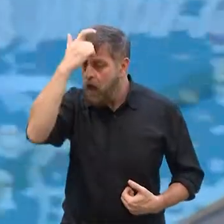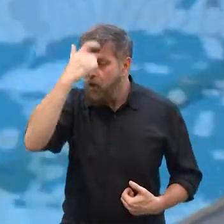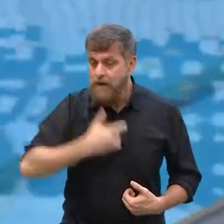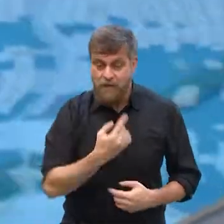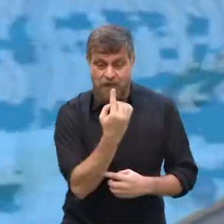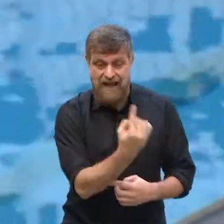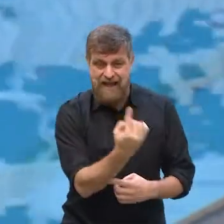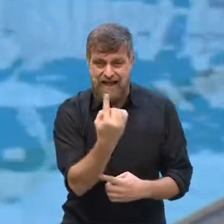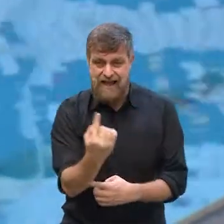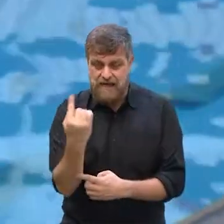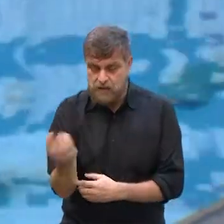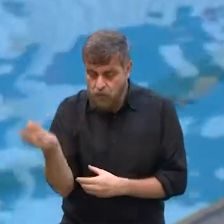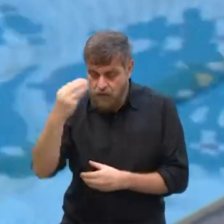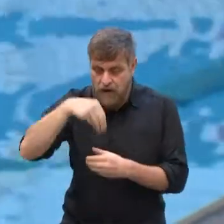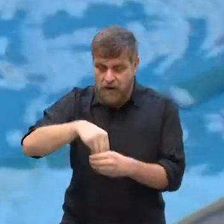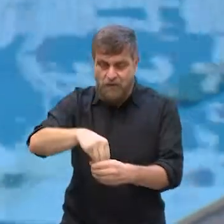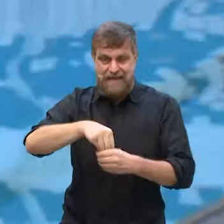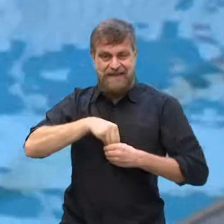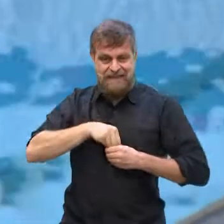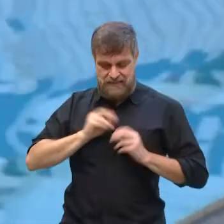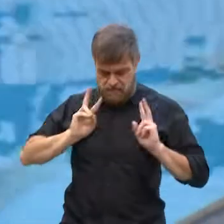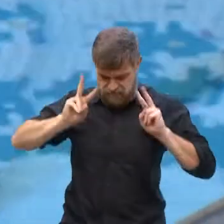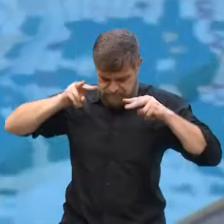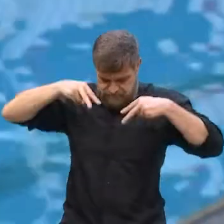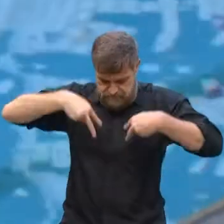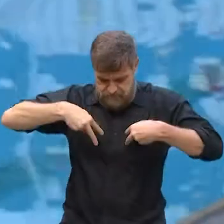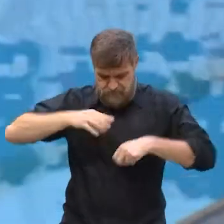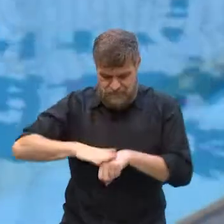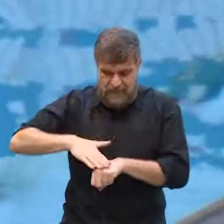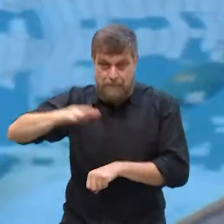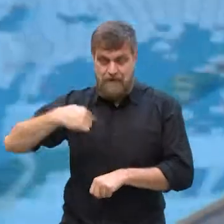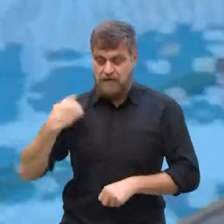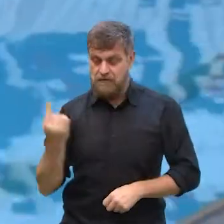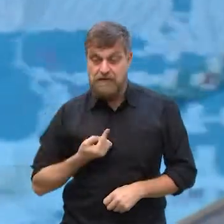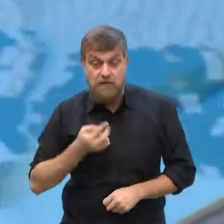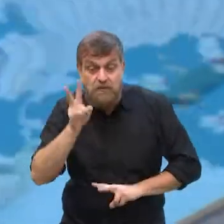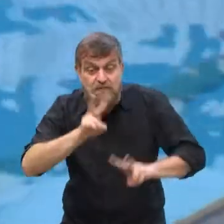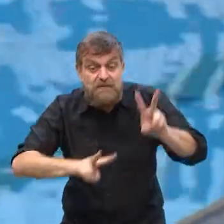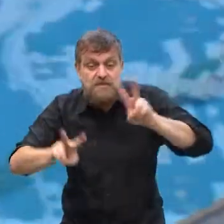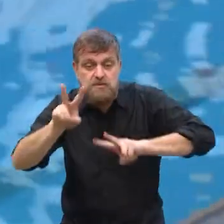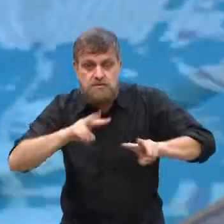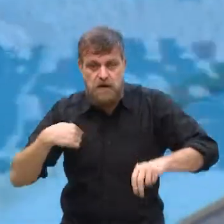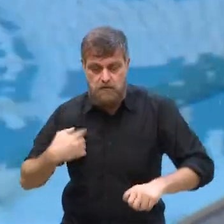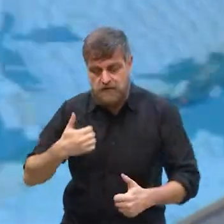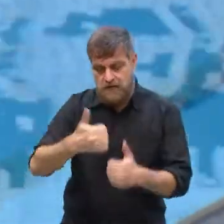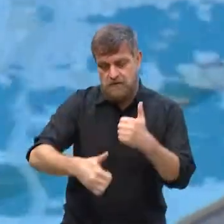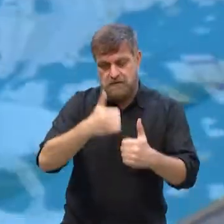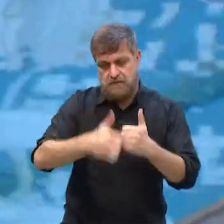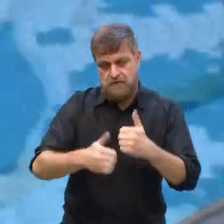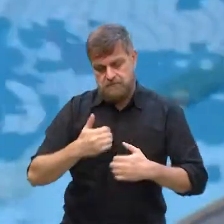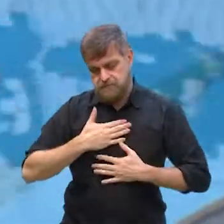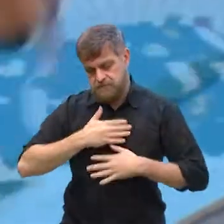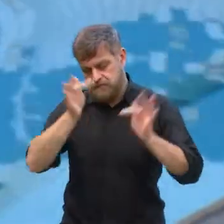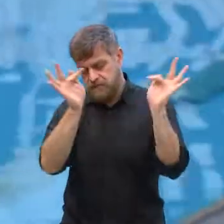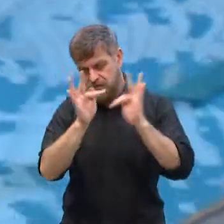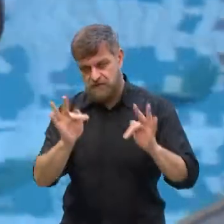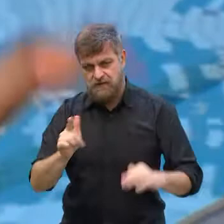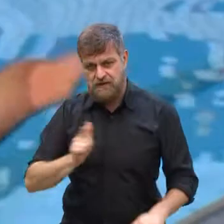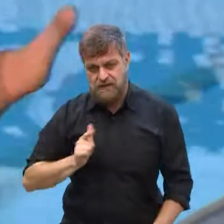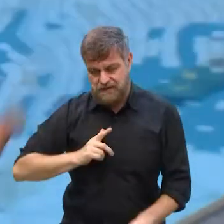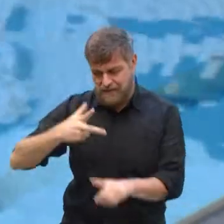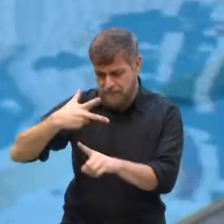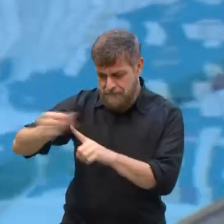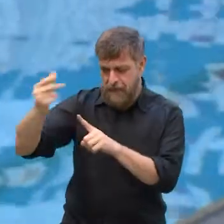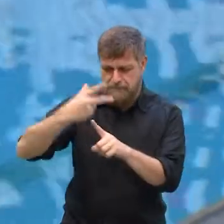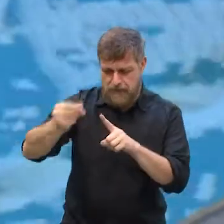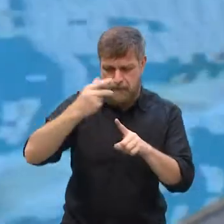cada um de nós é o que está dentro de nós, vai muito além do que a gente vê. E através do esporte eu fico extremamente feliz com todas essas